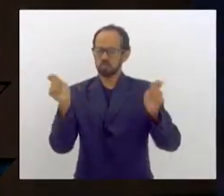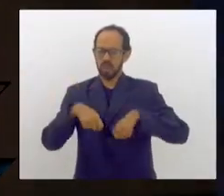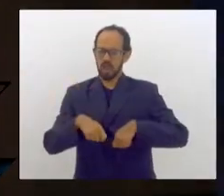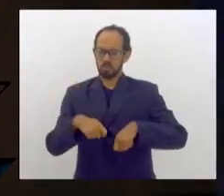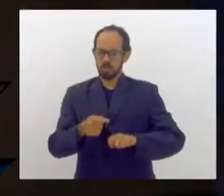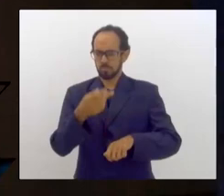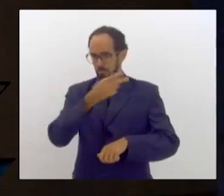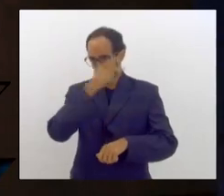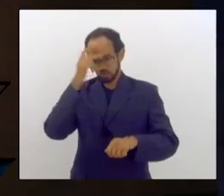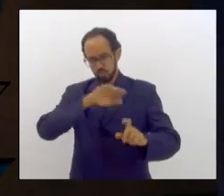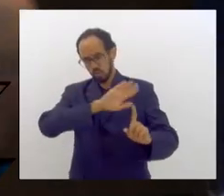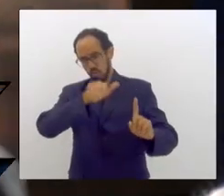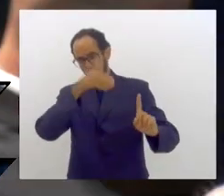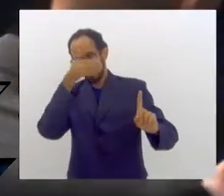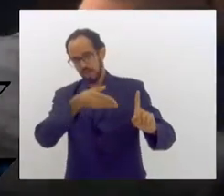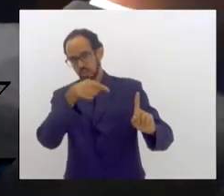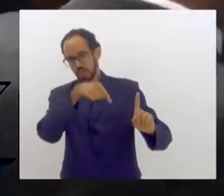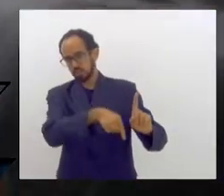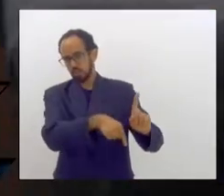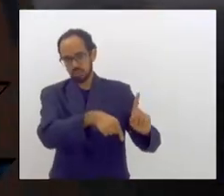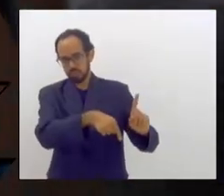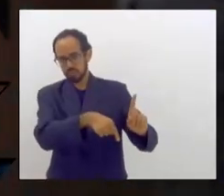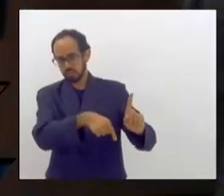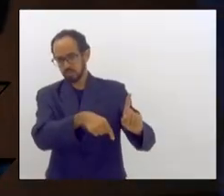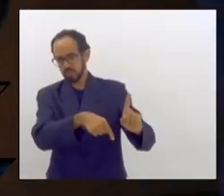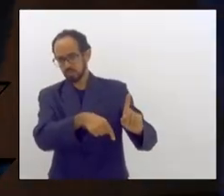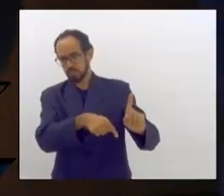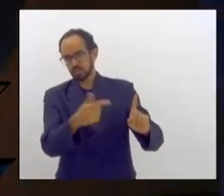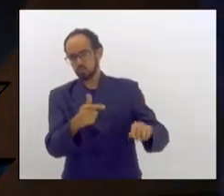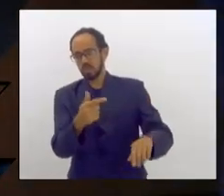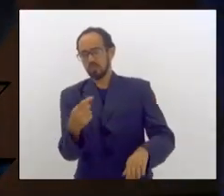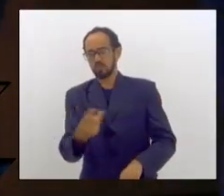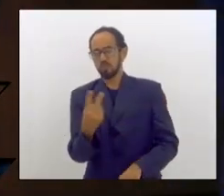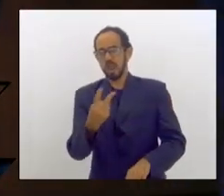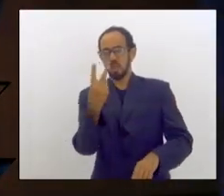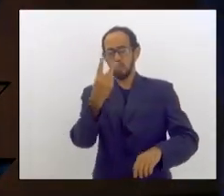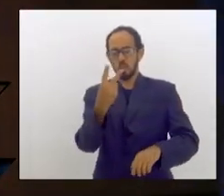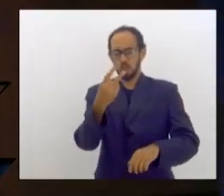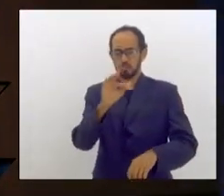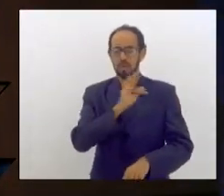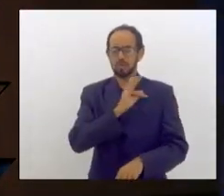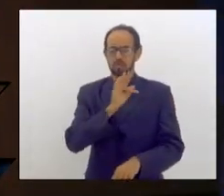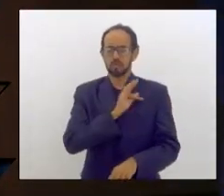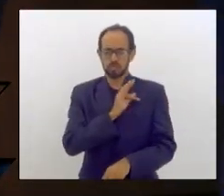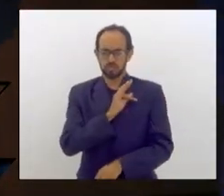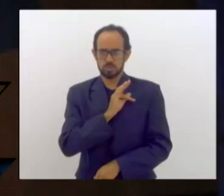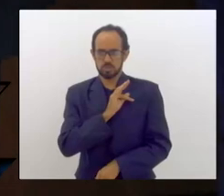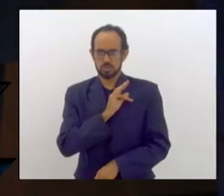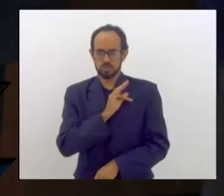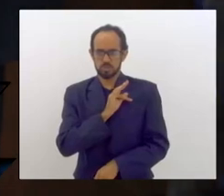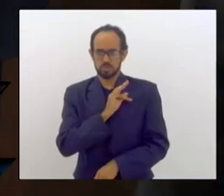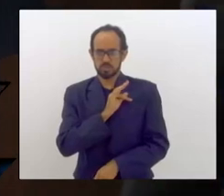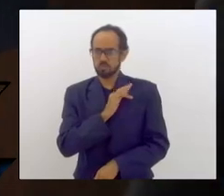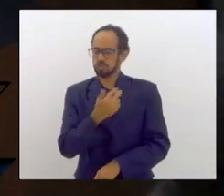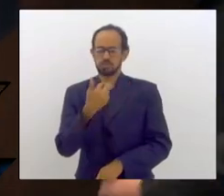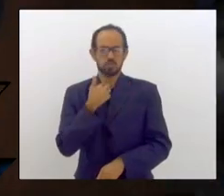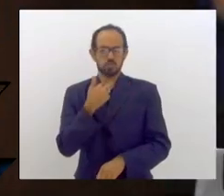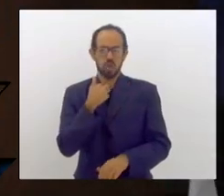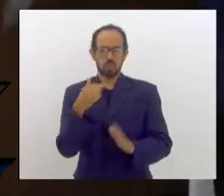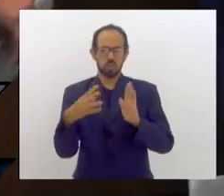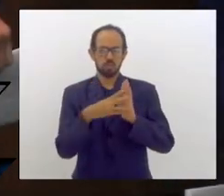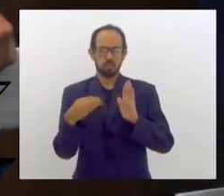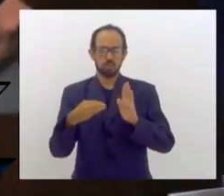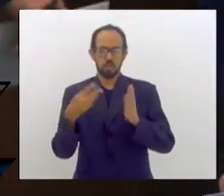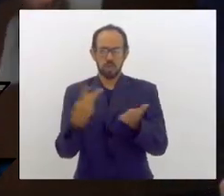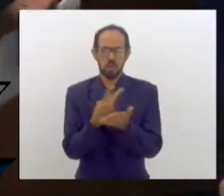ser aqui homenageado que não tenha, não deu valor à nossa polícia. A gente não tem que dar um mau exemplo. Se a gente vem